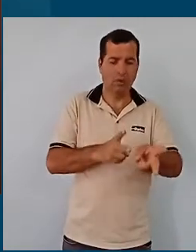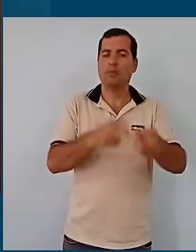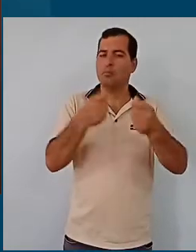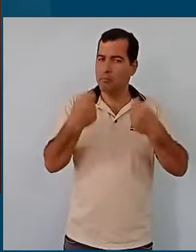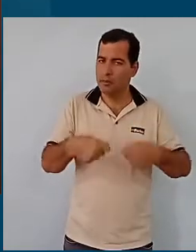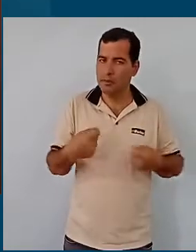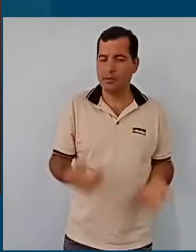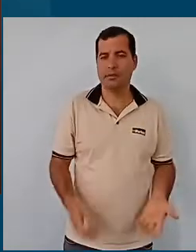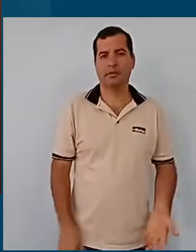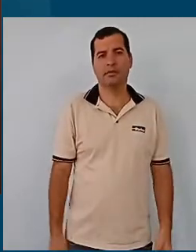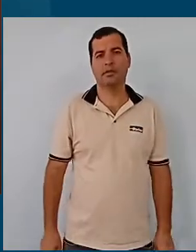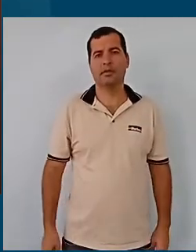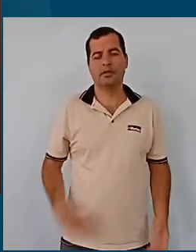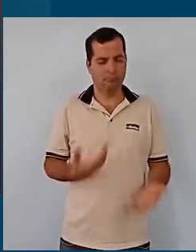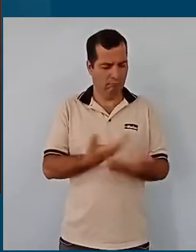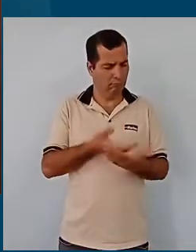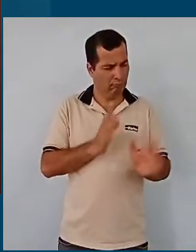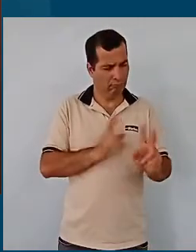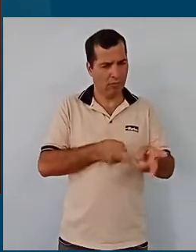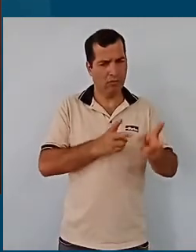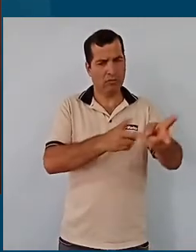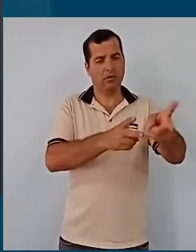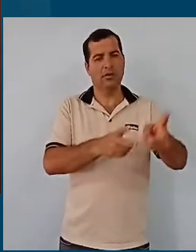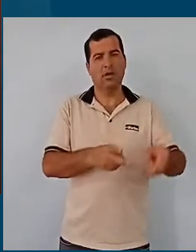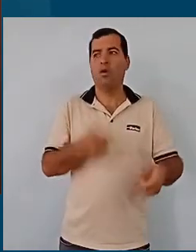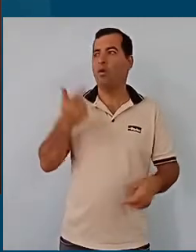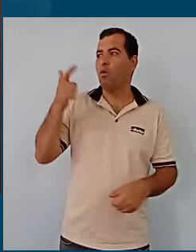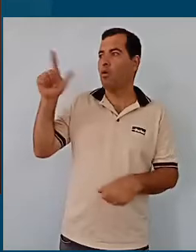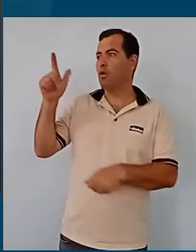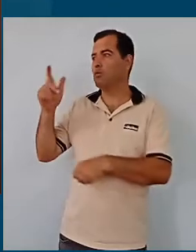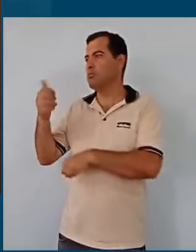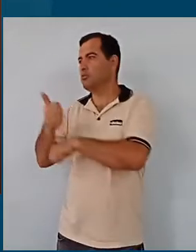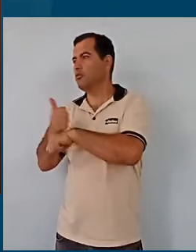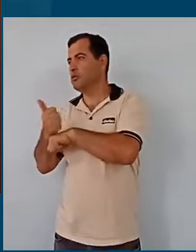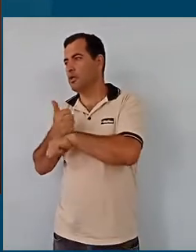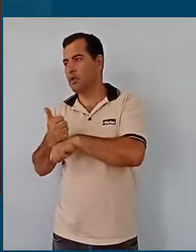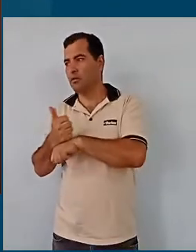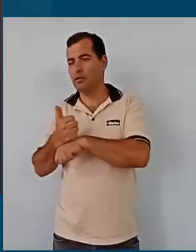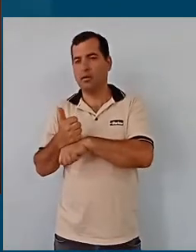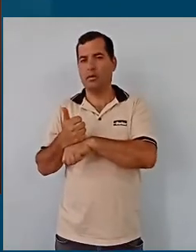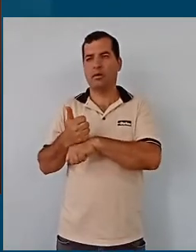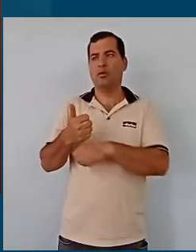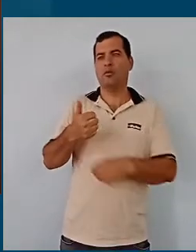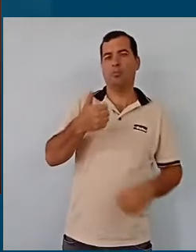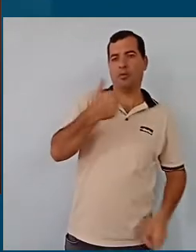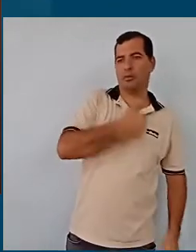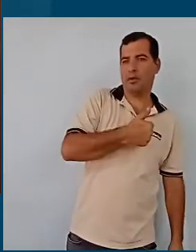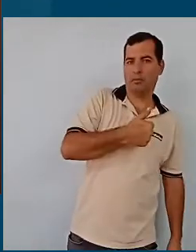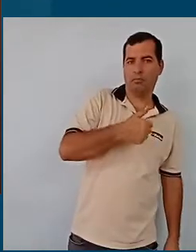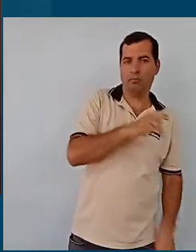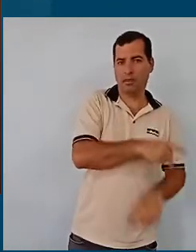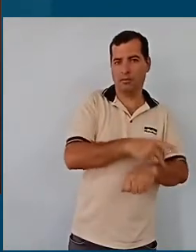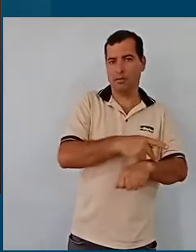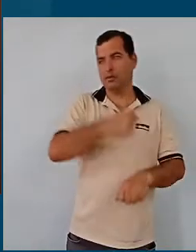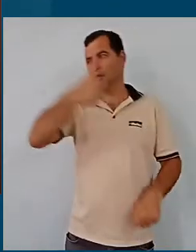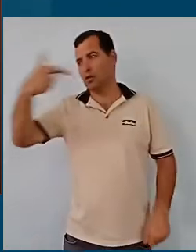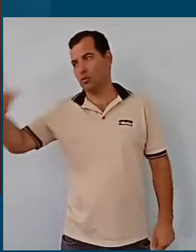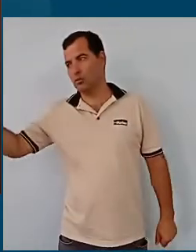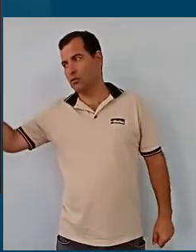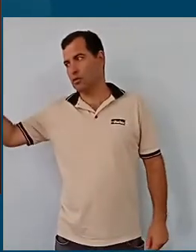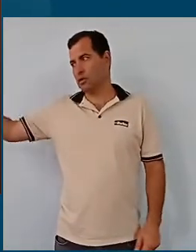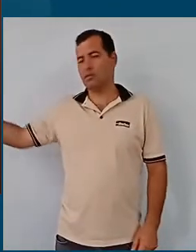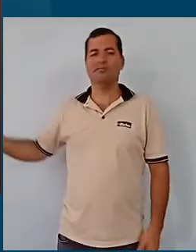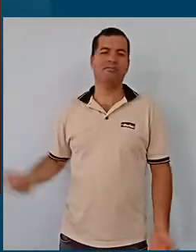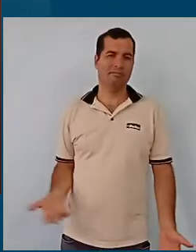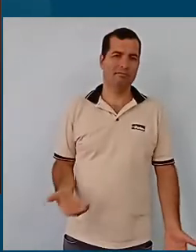né? Mais do que qualquer outro profissional dos diversos campos de atuação, né? E isso